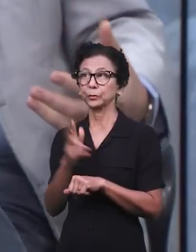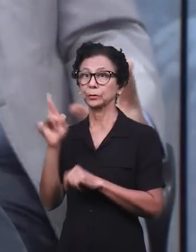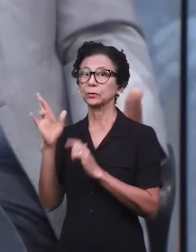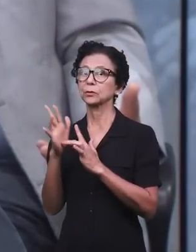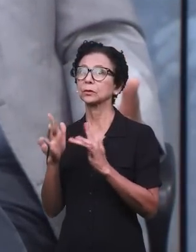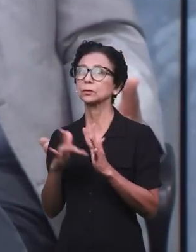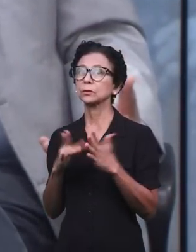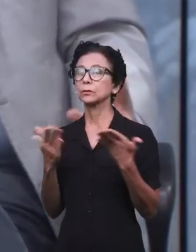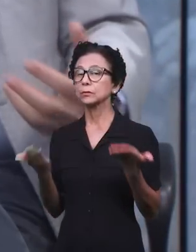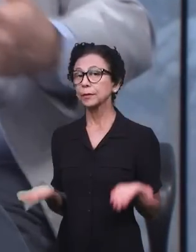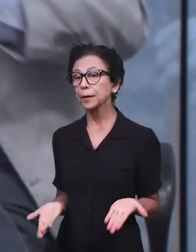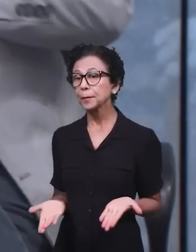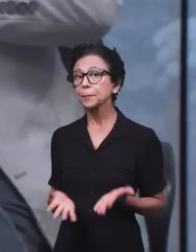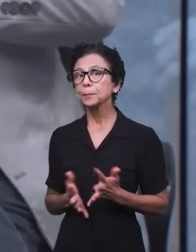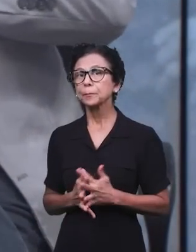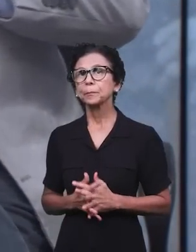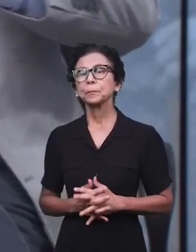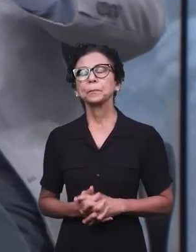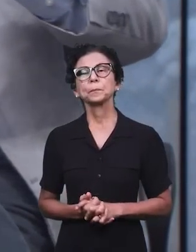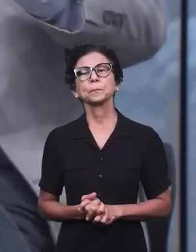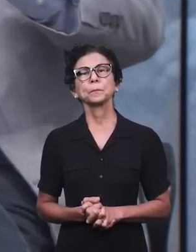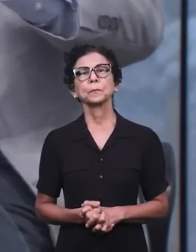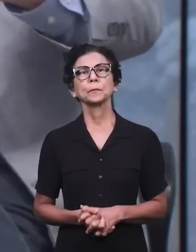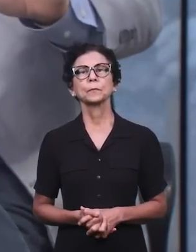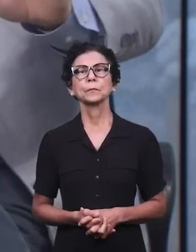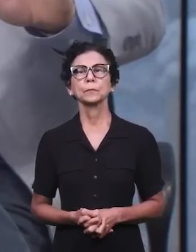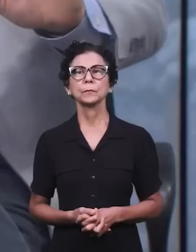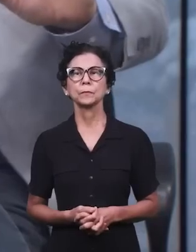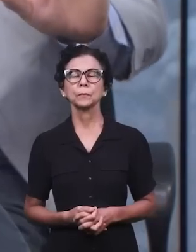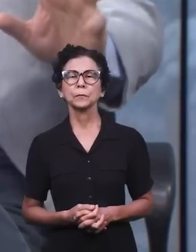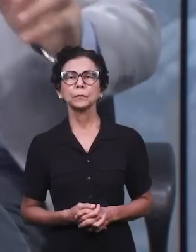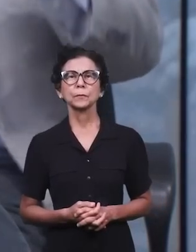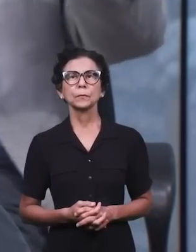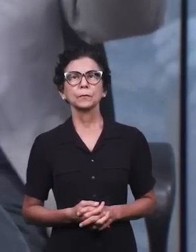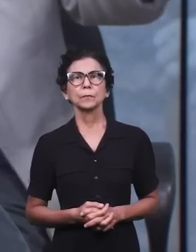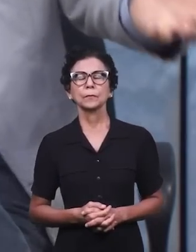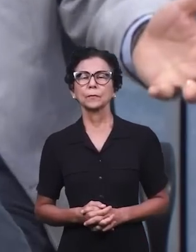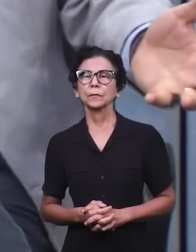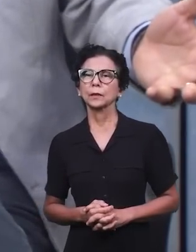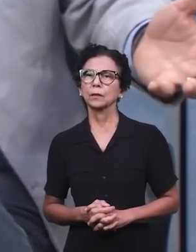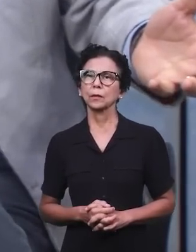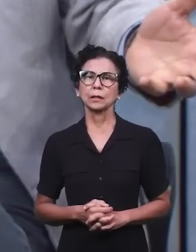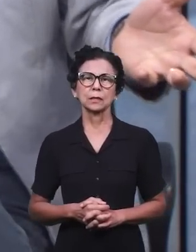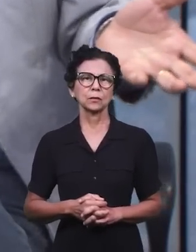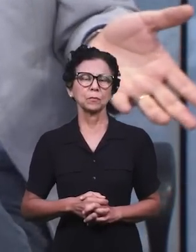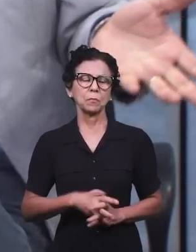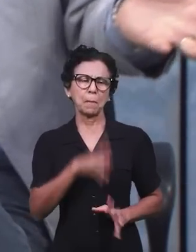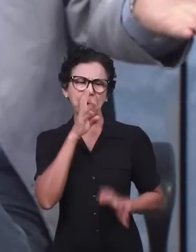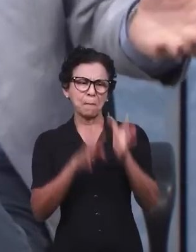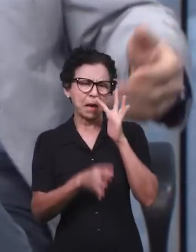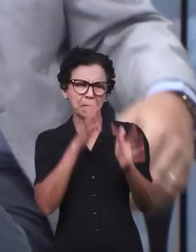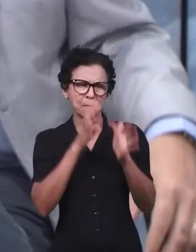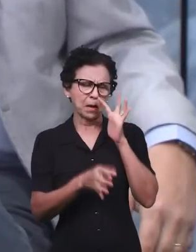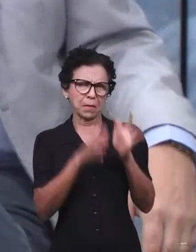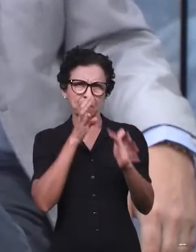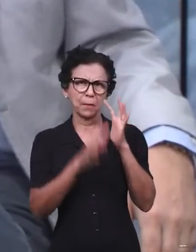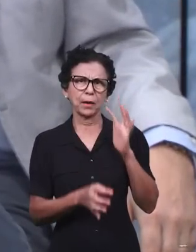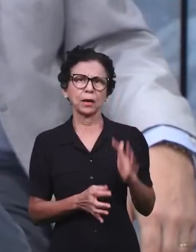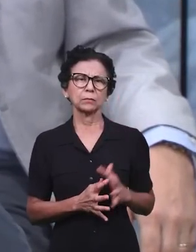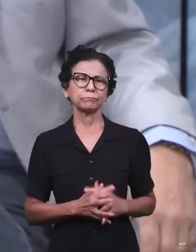o coração está... Agora, a palavra do pastor Alexandre foi importantíssima. Você não vai jogar mais um peso em cima dela, mas você vai levar o amor de Deus